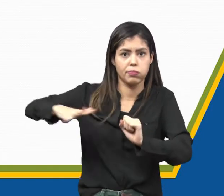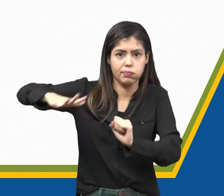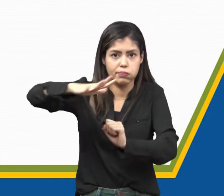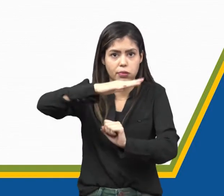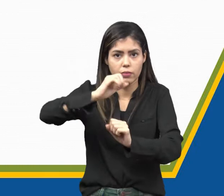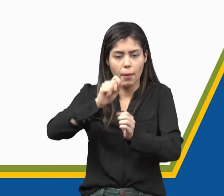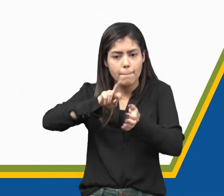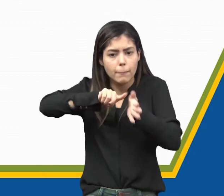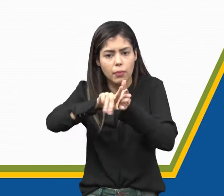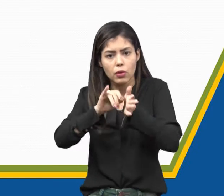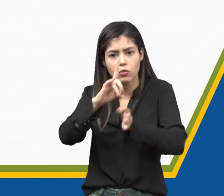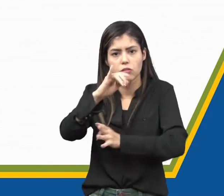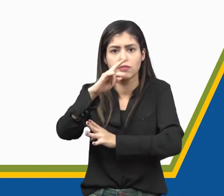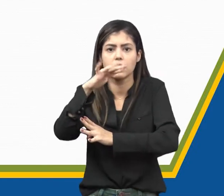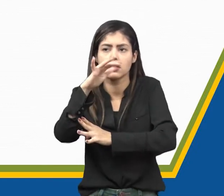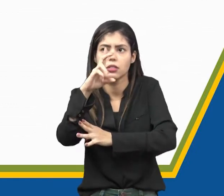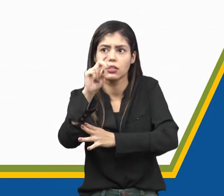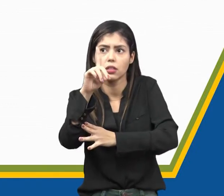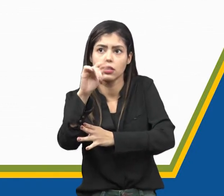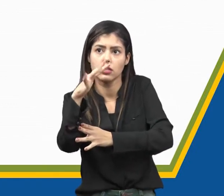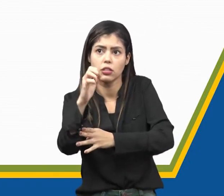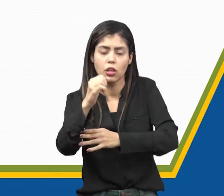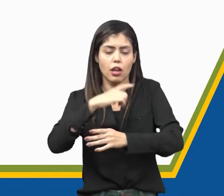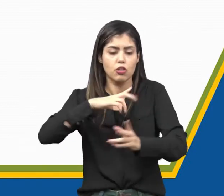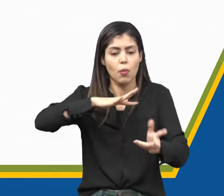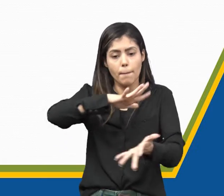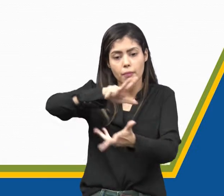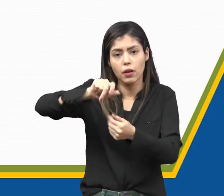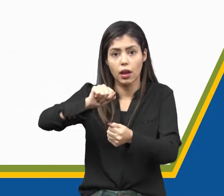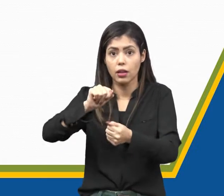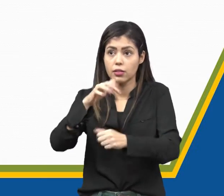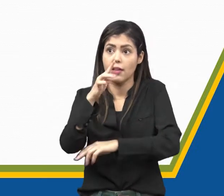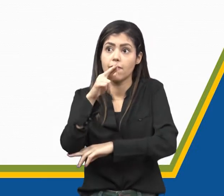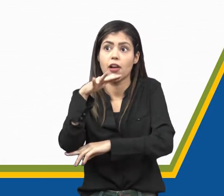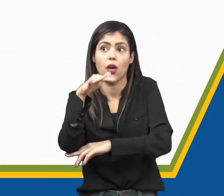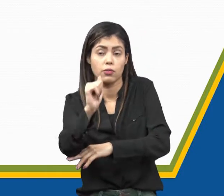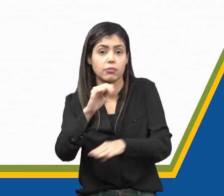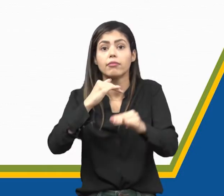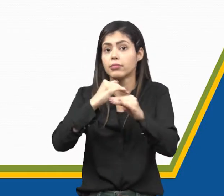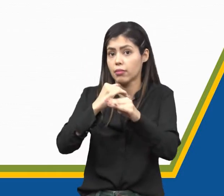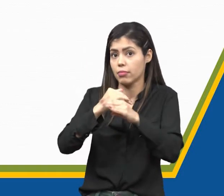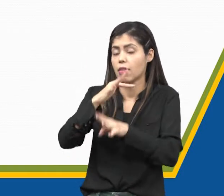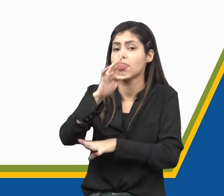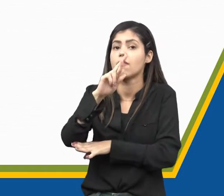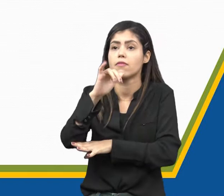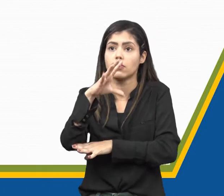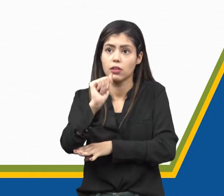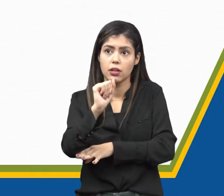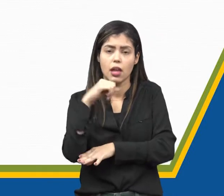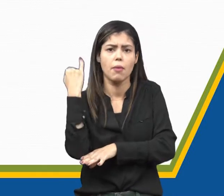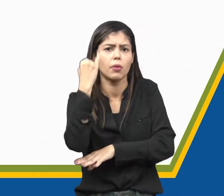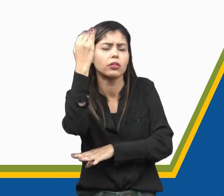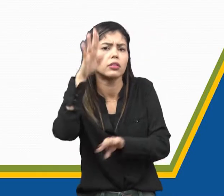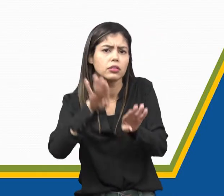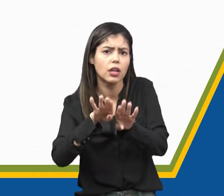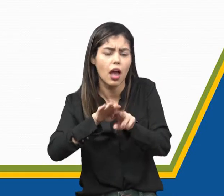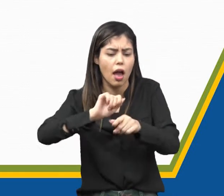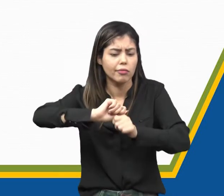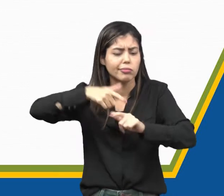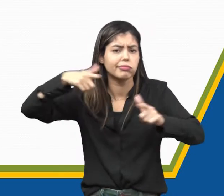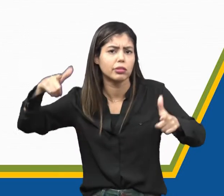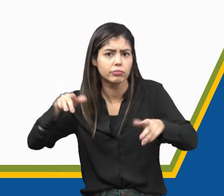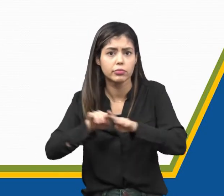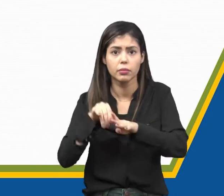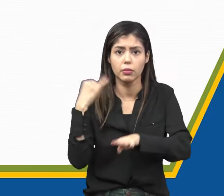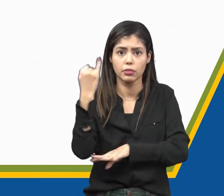grande biodiversidade do planeta, tanto da fauna como da flora. Veja a importância que é a floresta, a grande